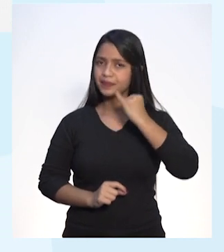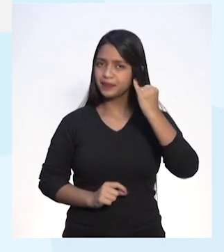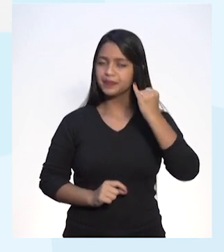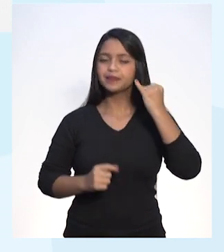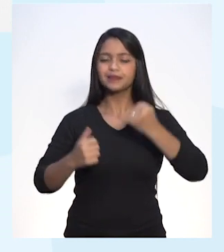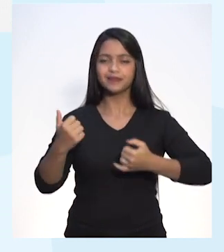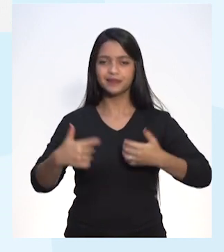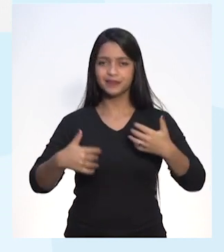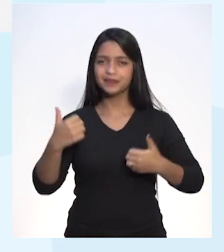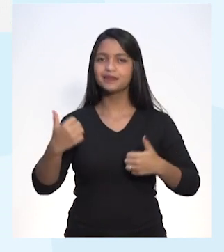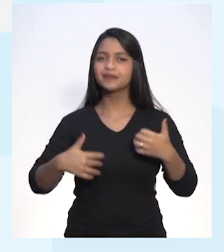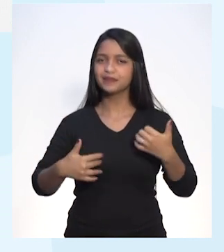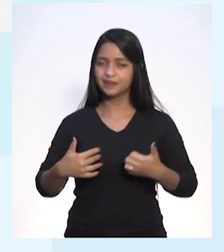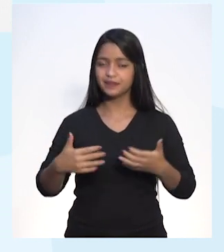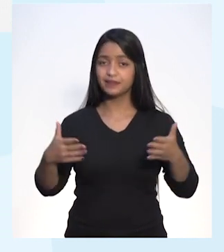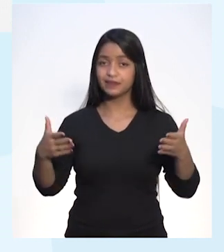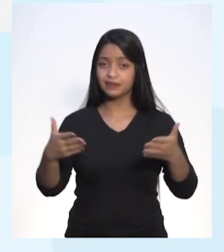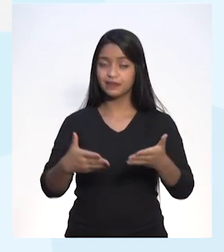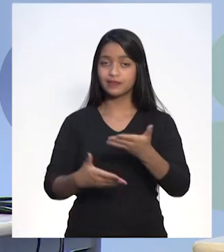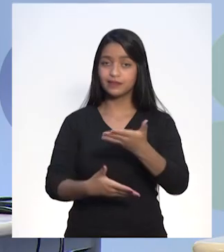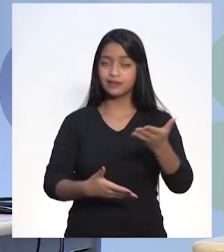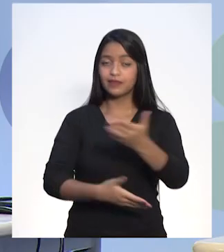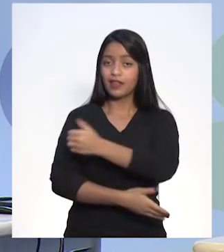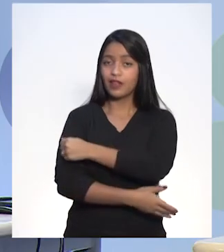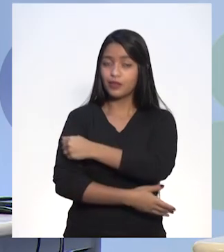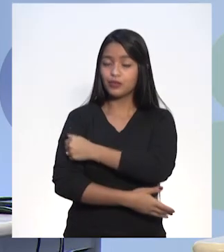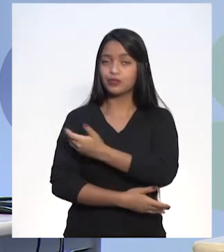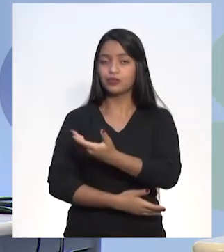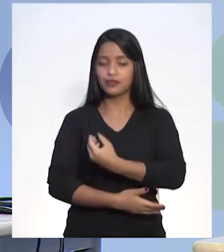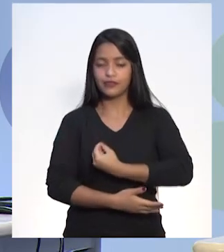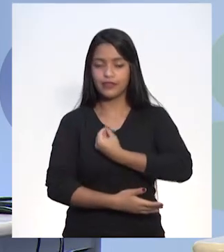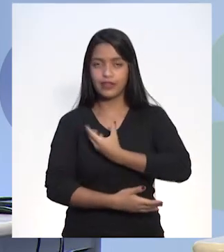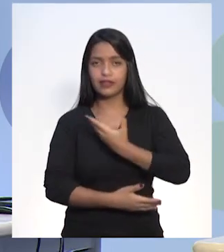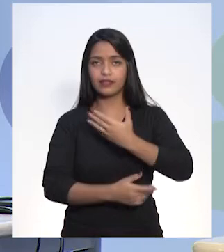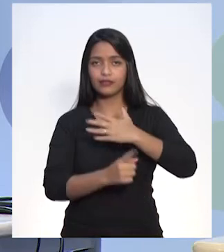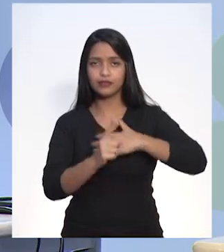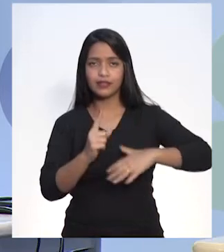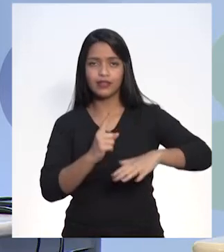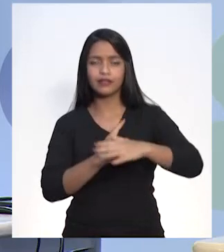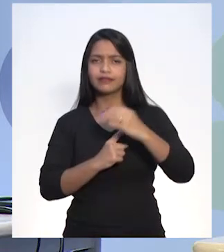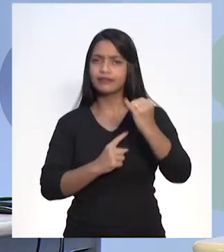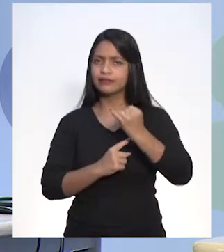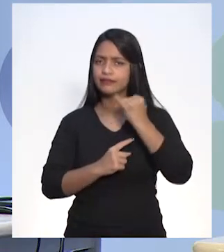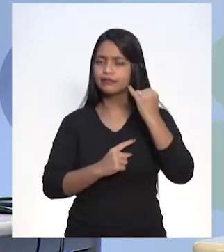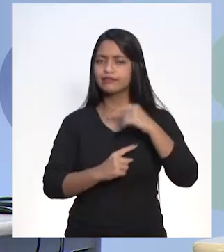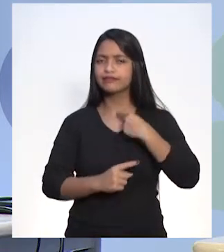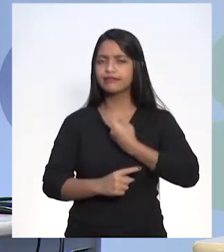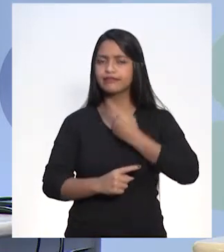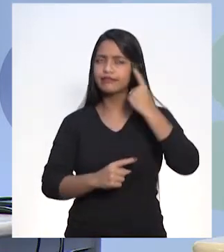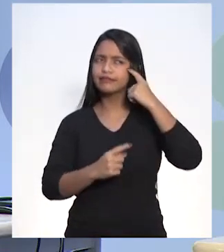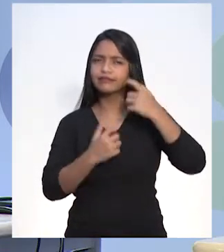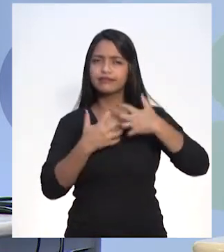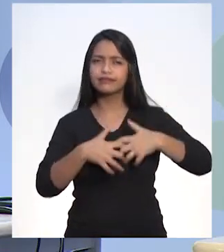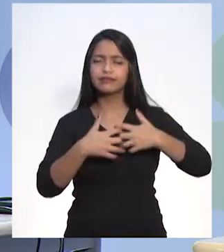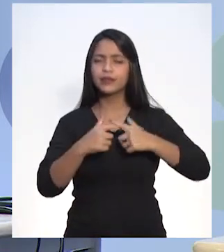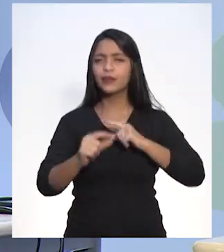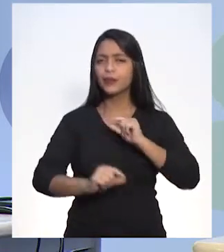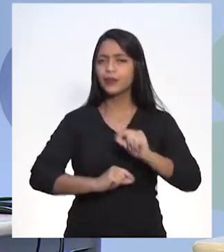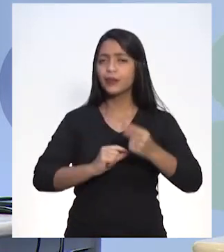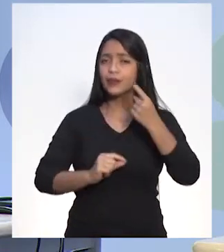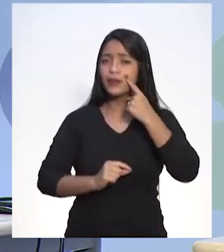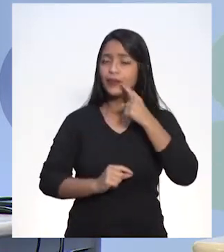também a linguagem e o objetivo de cada um. Realmente, eles têm objetivos diferentes. O final é diferente, como vocês